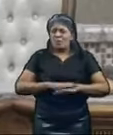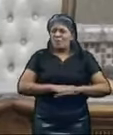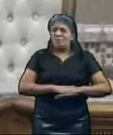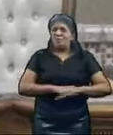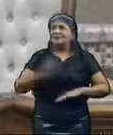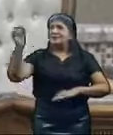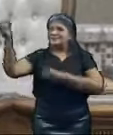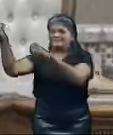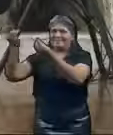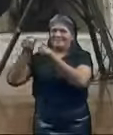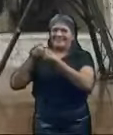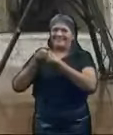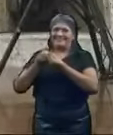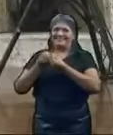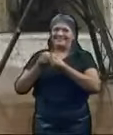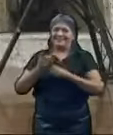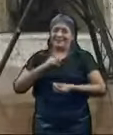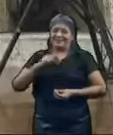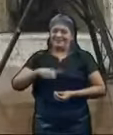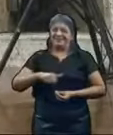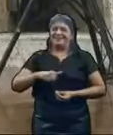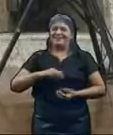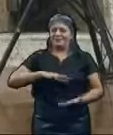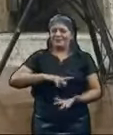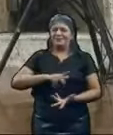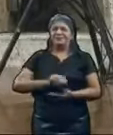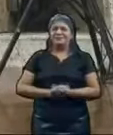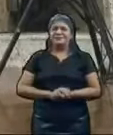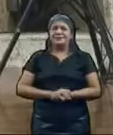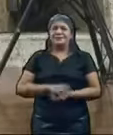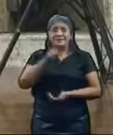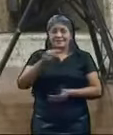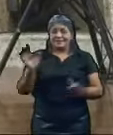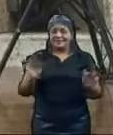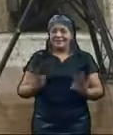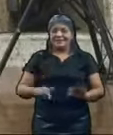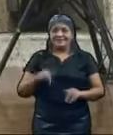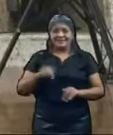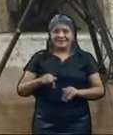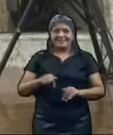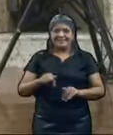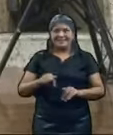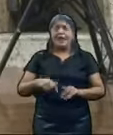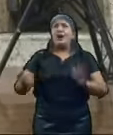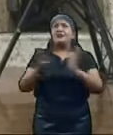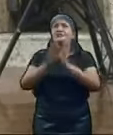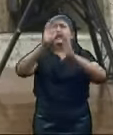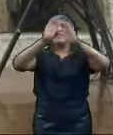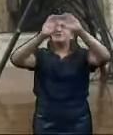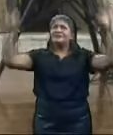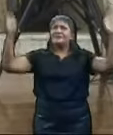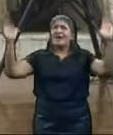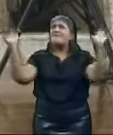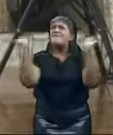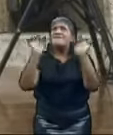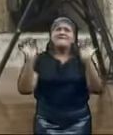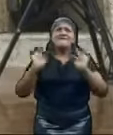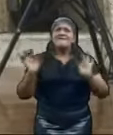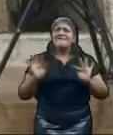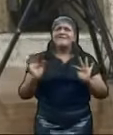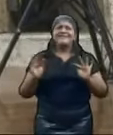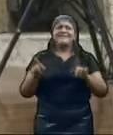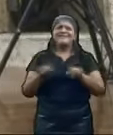80 é algo aqui mas é o futuro se você é feliz aqui e muito mais feliz lá o bem-aventurado